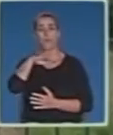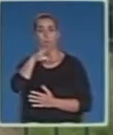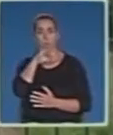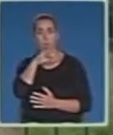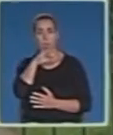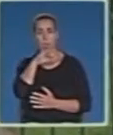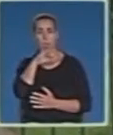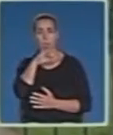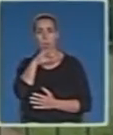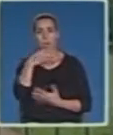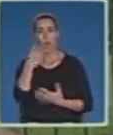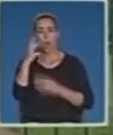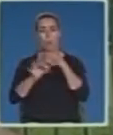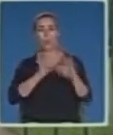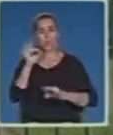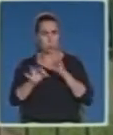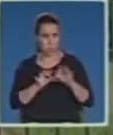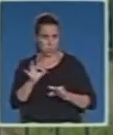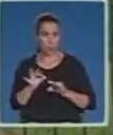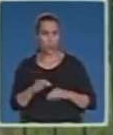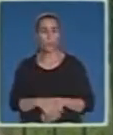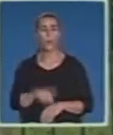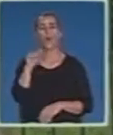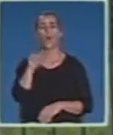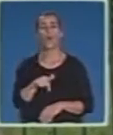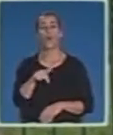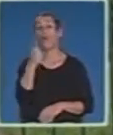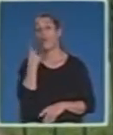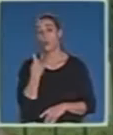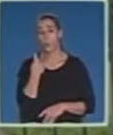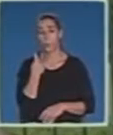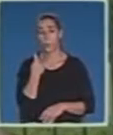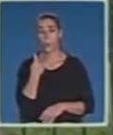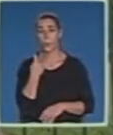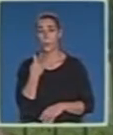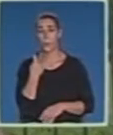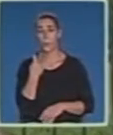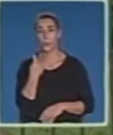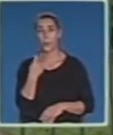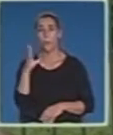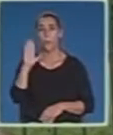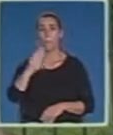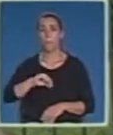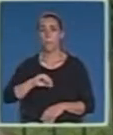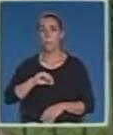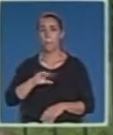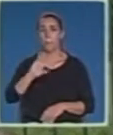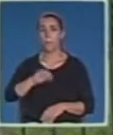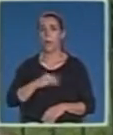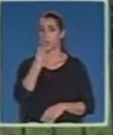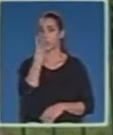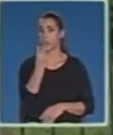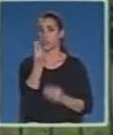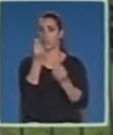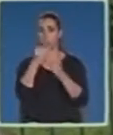fazer o tratamento adequado também. Ontem, portanto, houve mais 3 casos